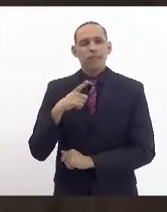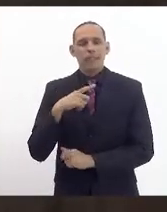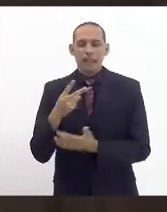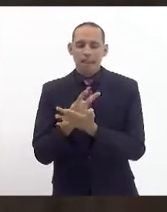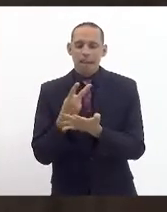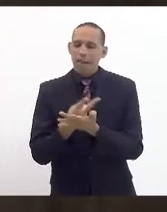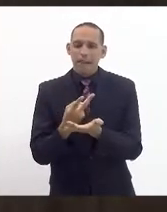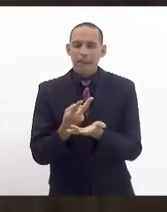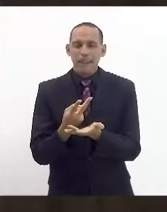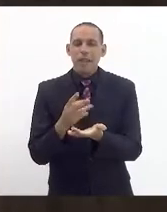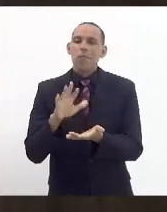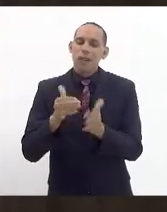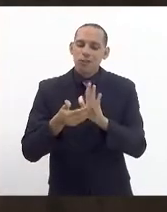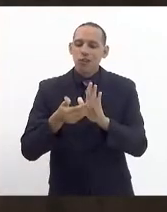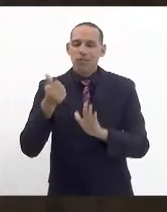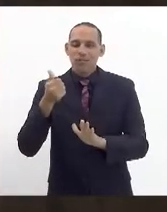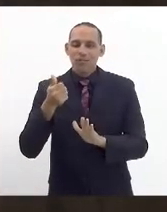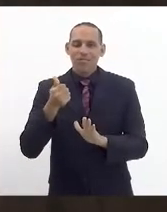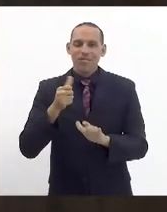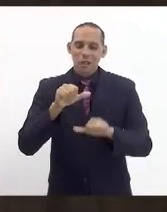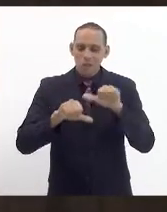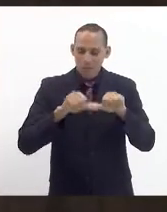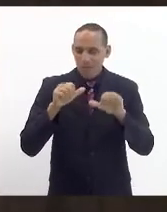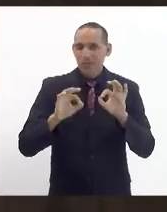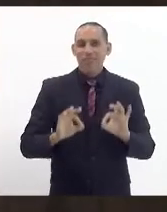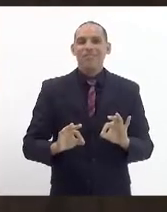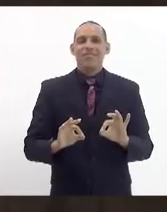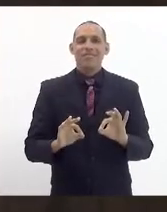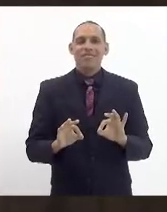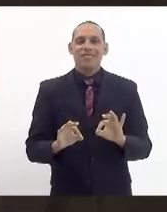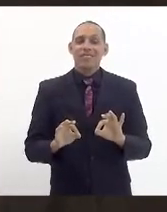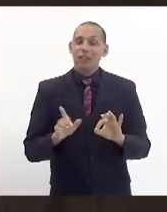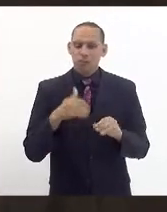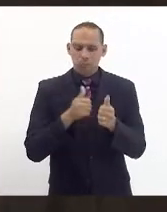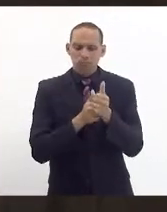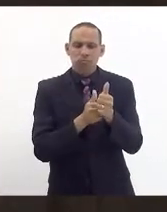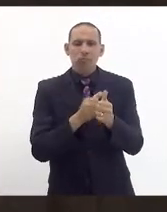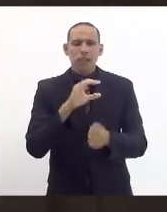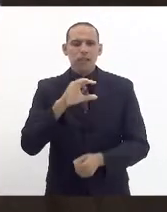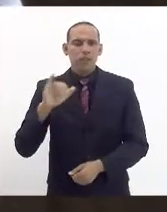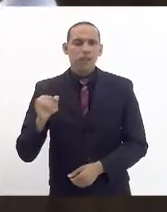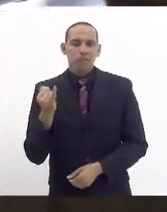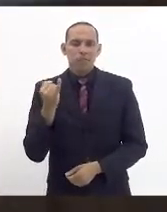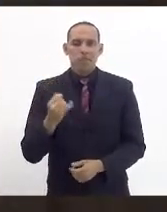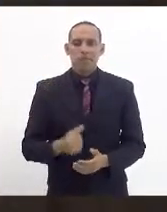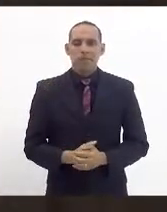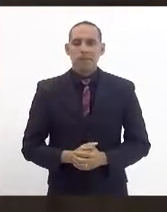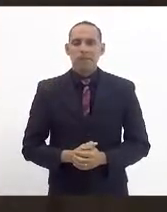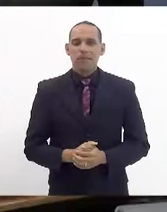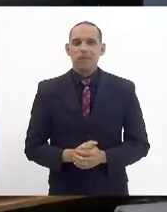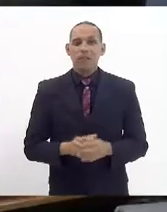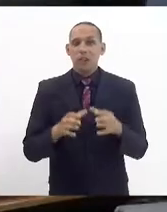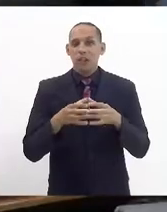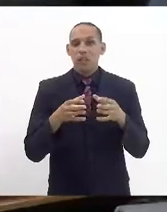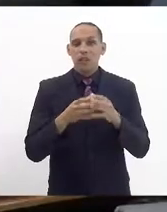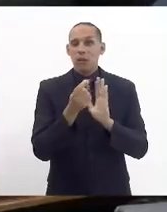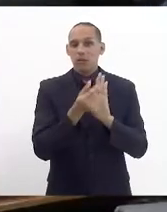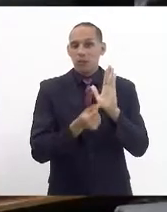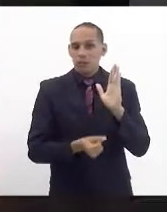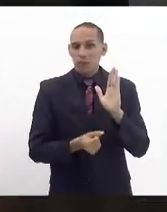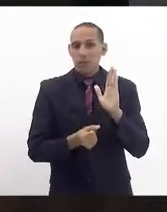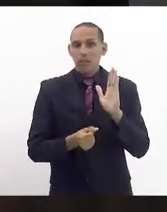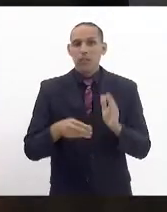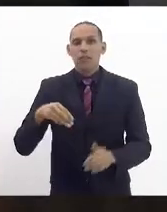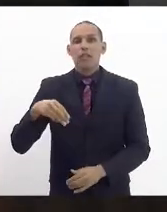inadequadamente, mas que foi corrigido aqui. Então, vamos acompanhar o parecer da CCJ. Pela Comissão de Orçamento, deputado